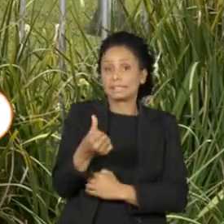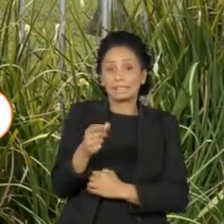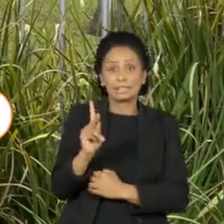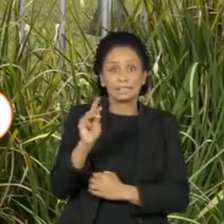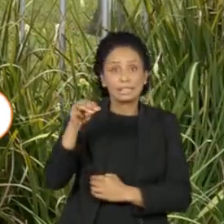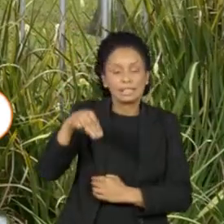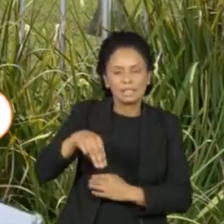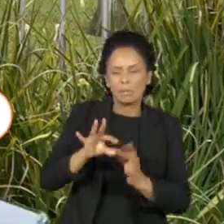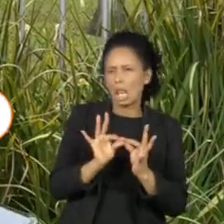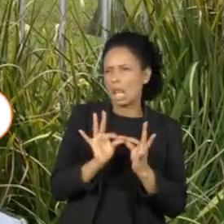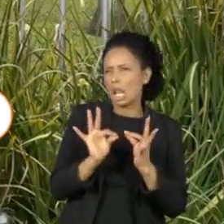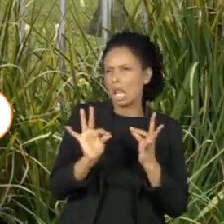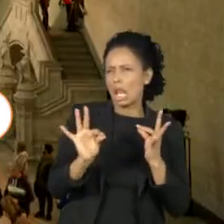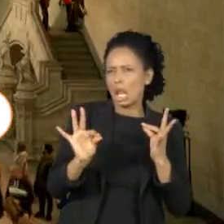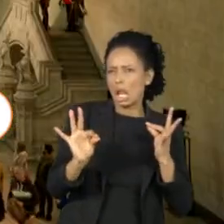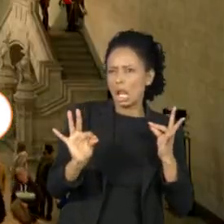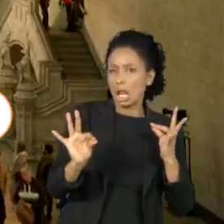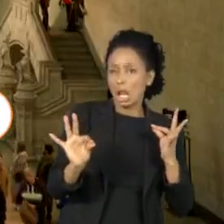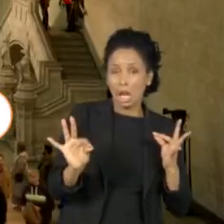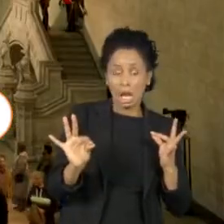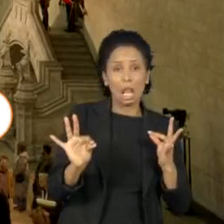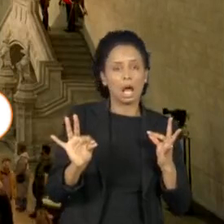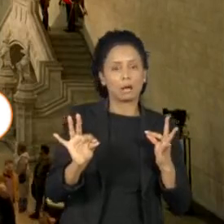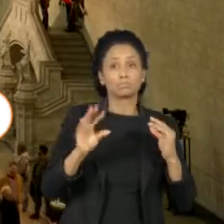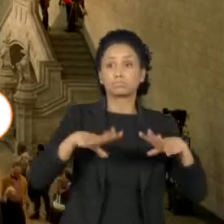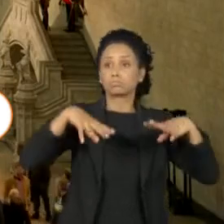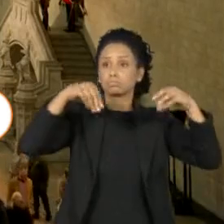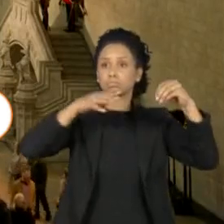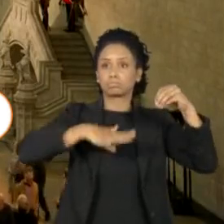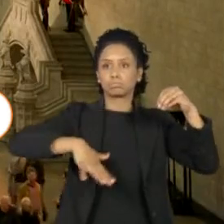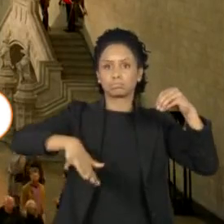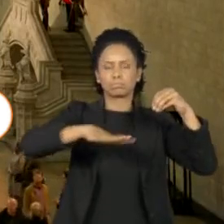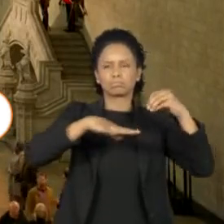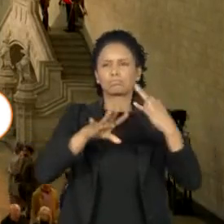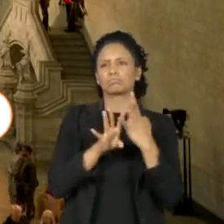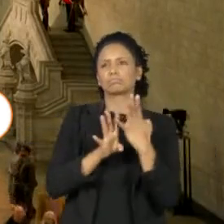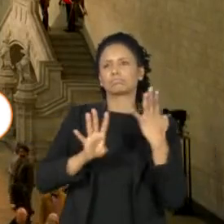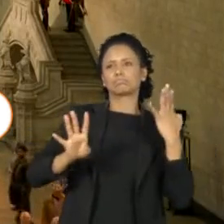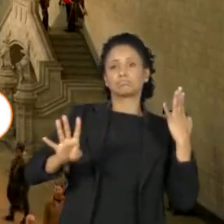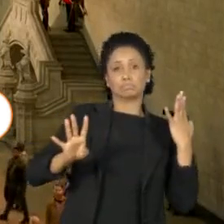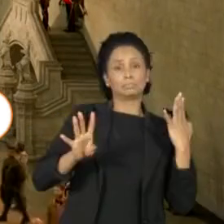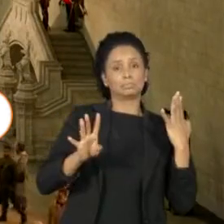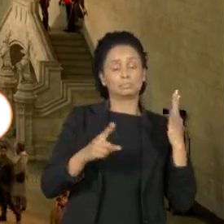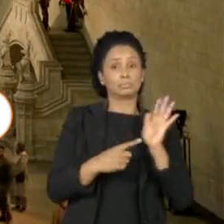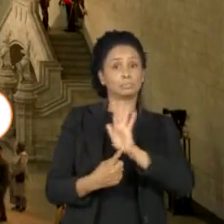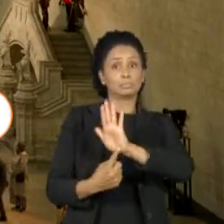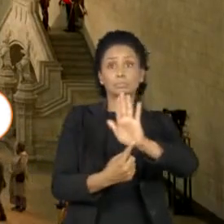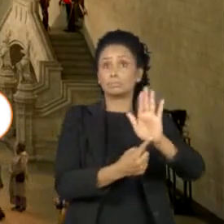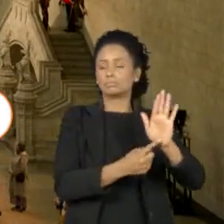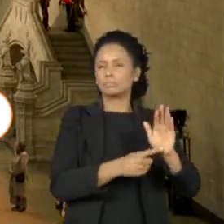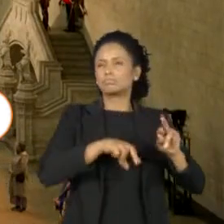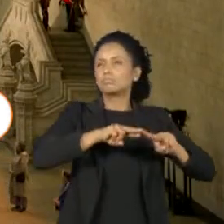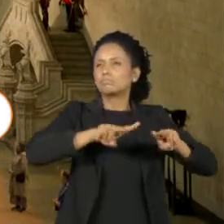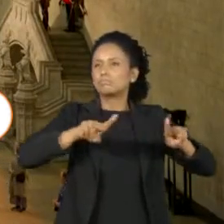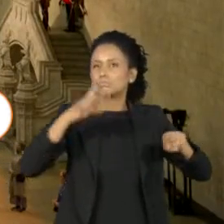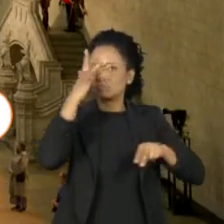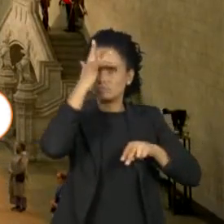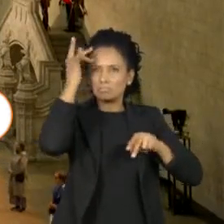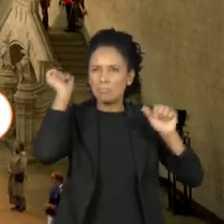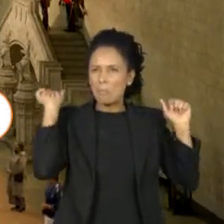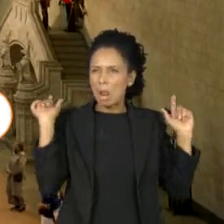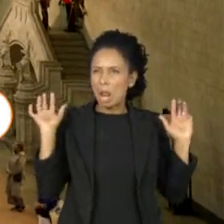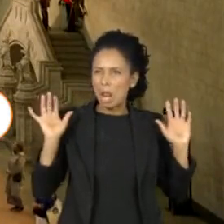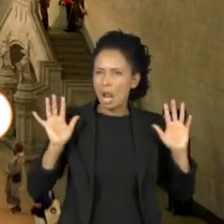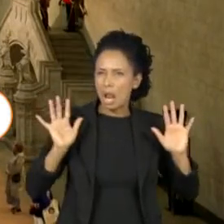fila ao longo do rio Tâmisa e o Palácio de Westminster, a sede do Parlamento Britânico, onde o corpo é velado. E